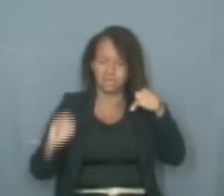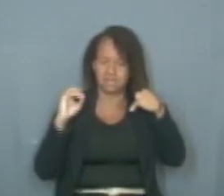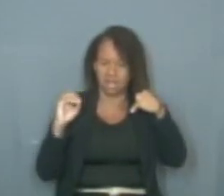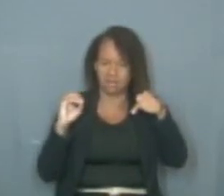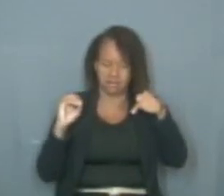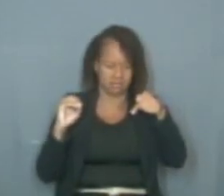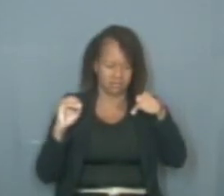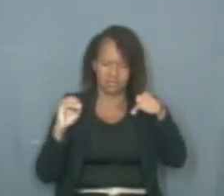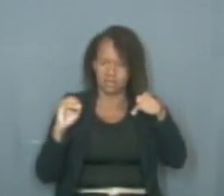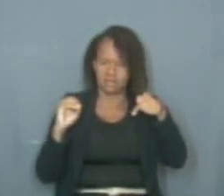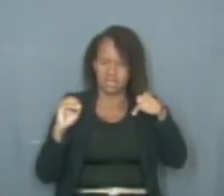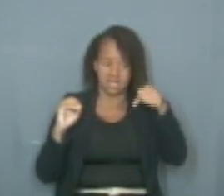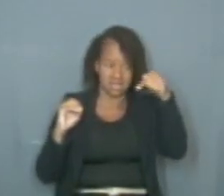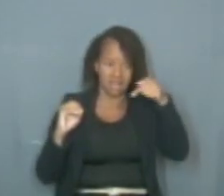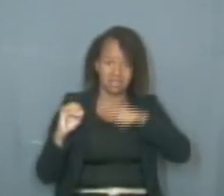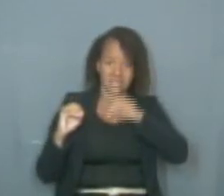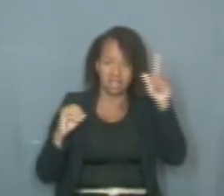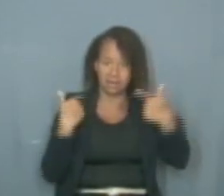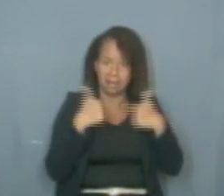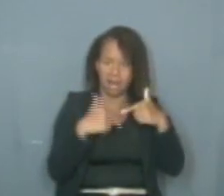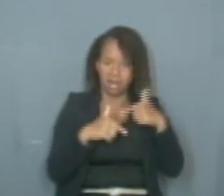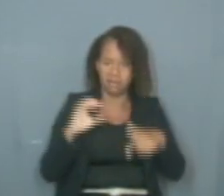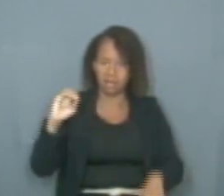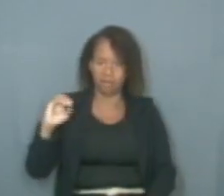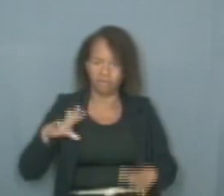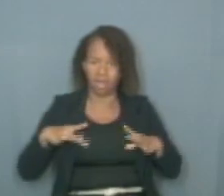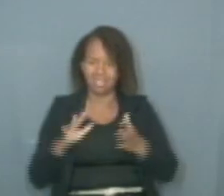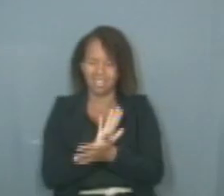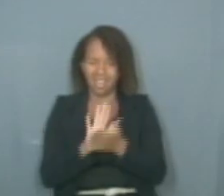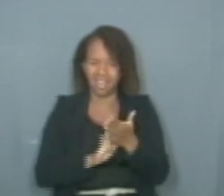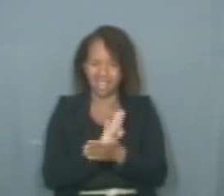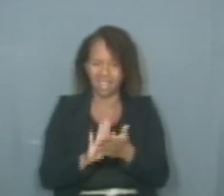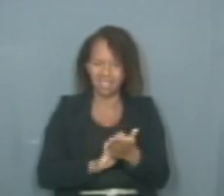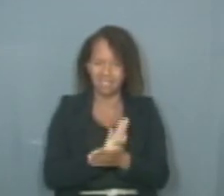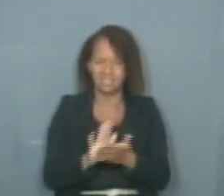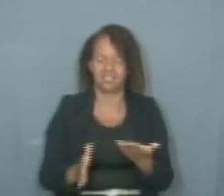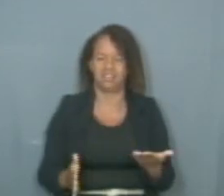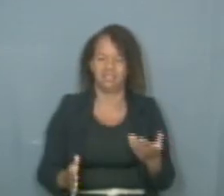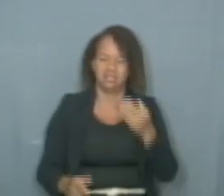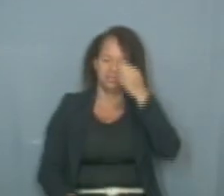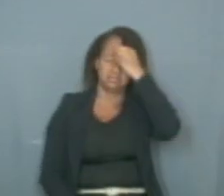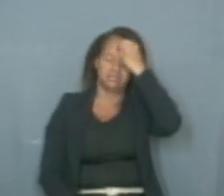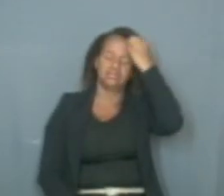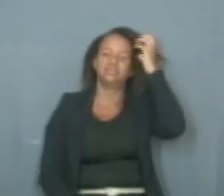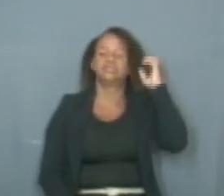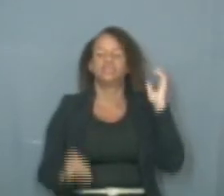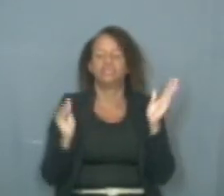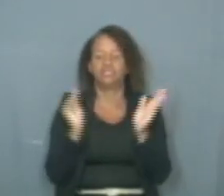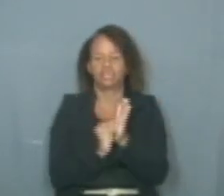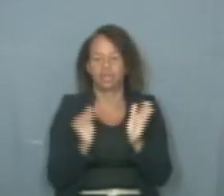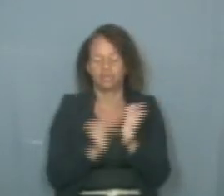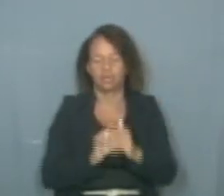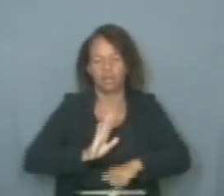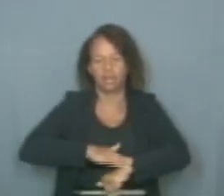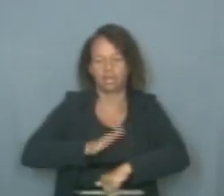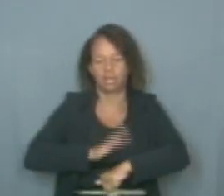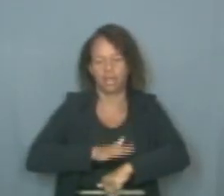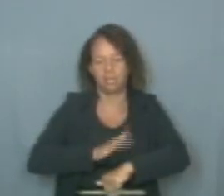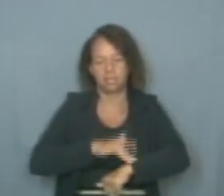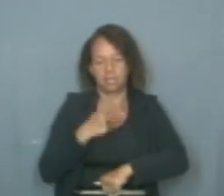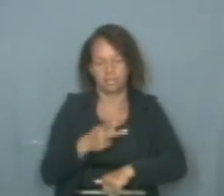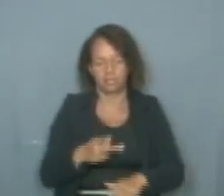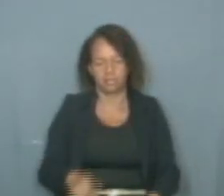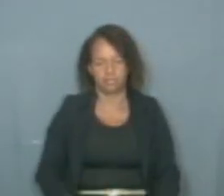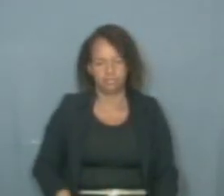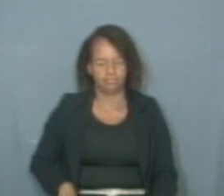7x0. Eu vi trabalhadores se entregar ao alcoolismo pela absoluta falta de tempo para si.